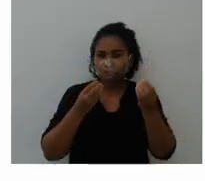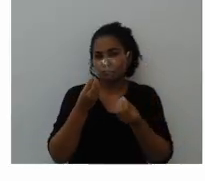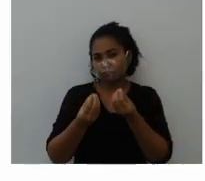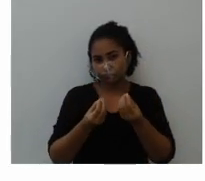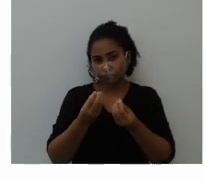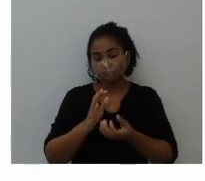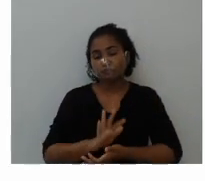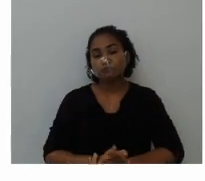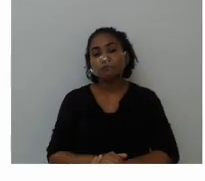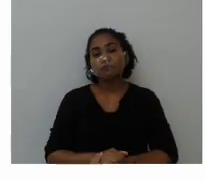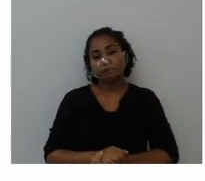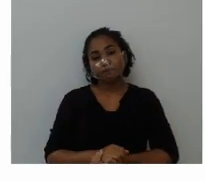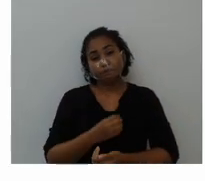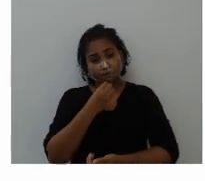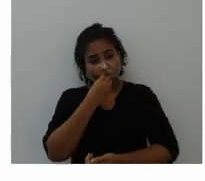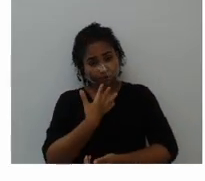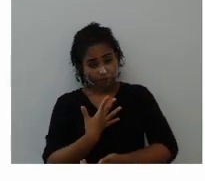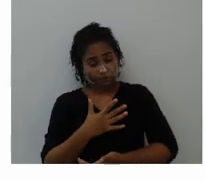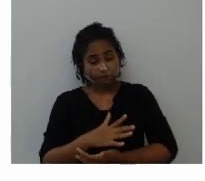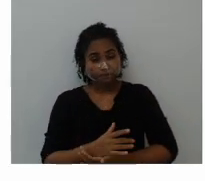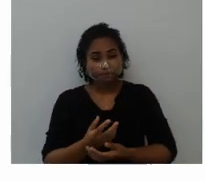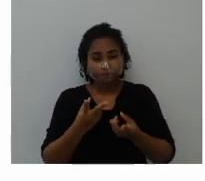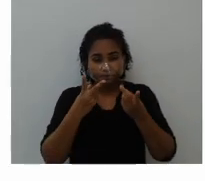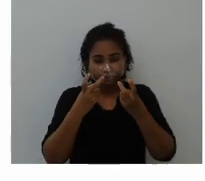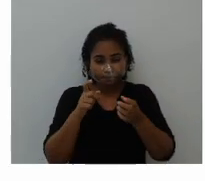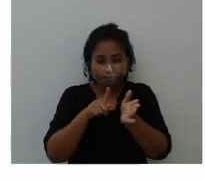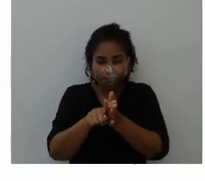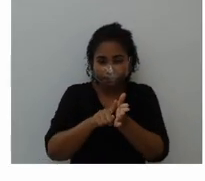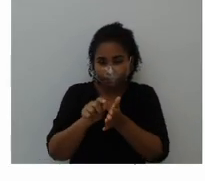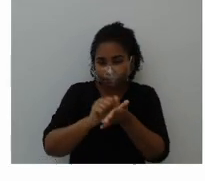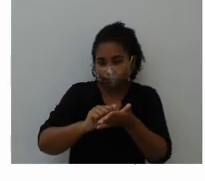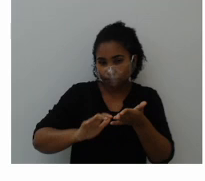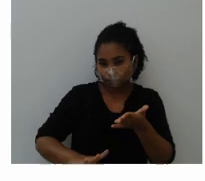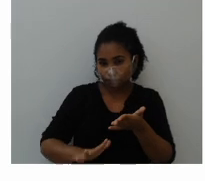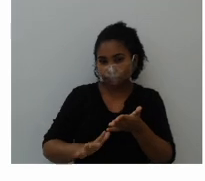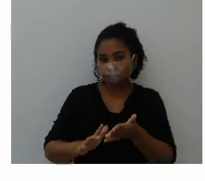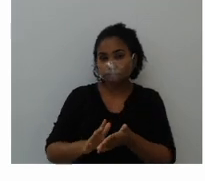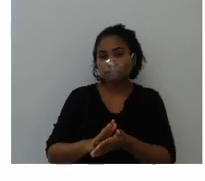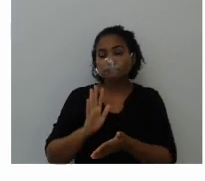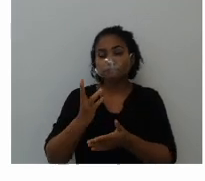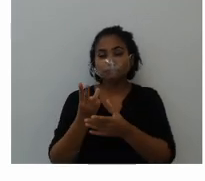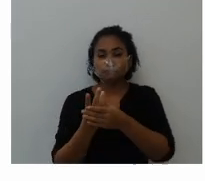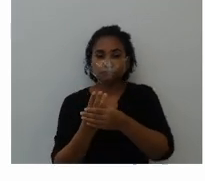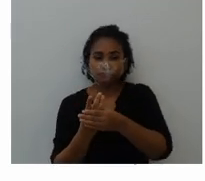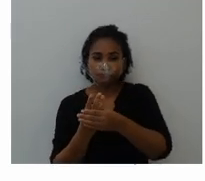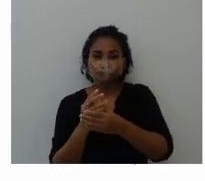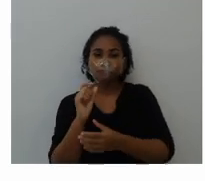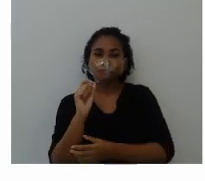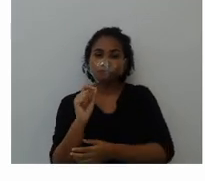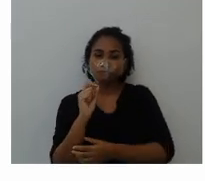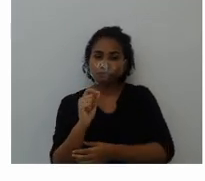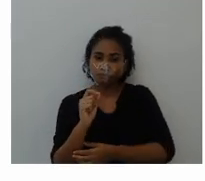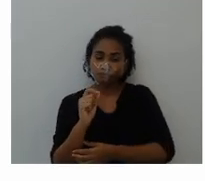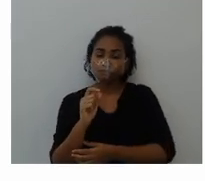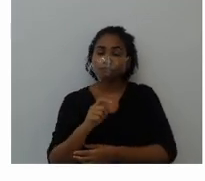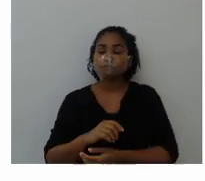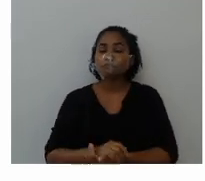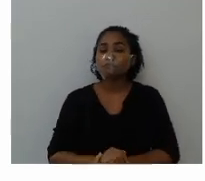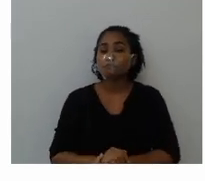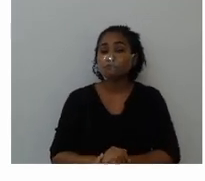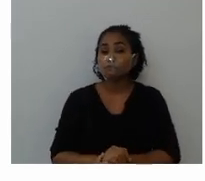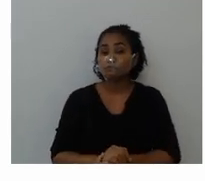funciona? Bom, eu tenho aí uma questão que foi retirada da prova da Federal, que diz o seguinte: duas